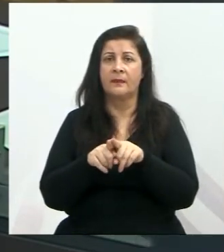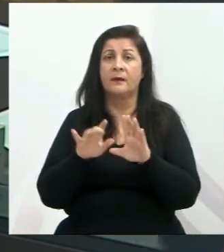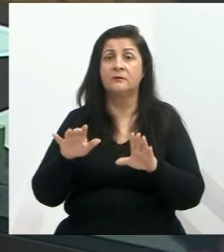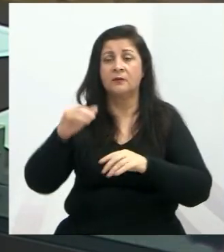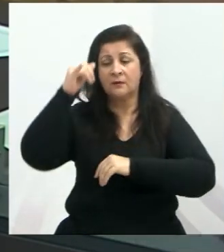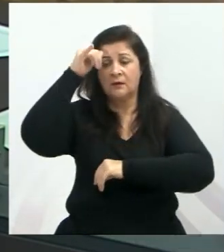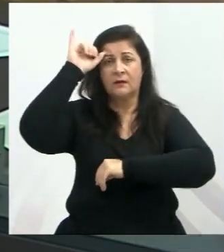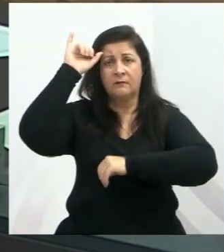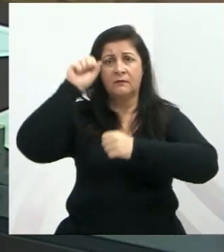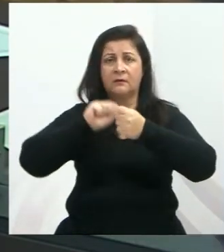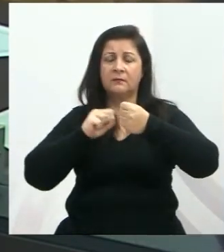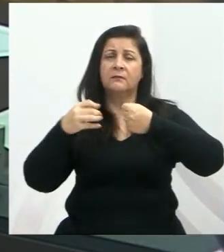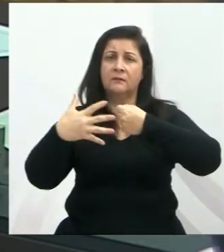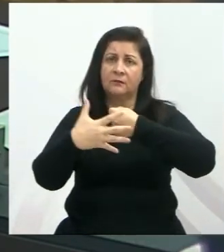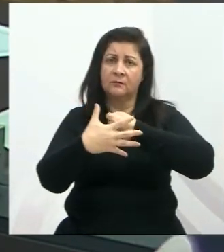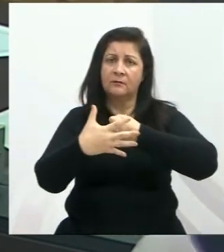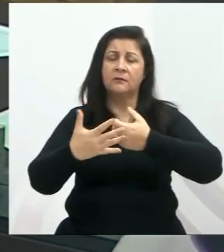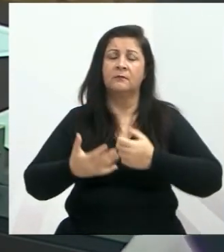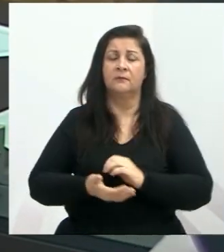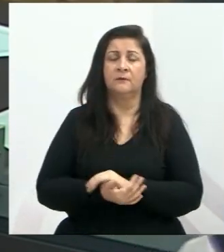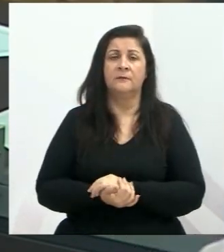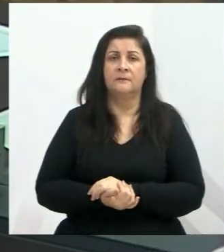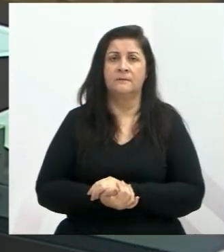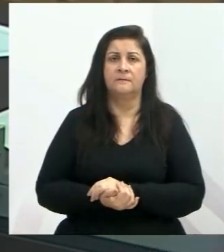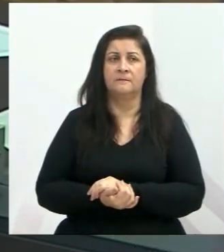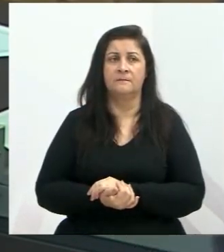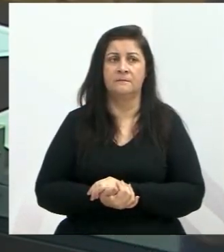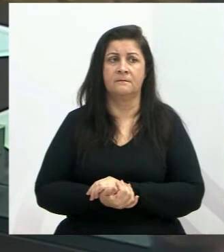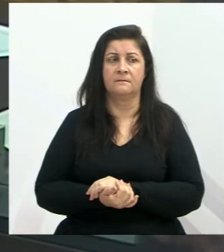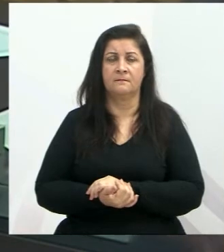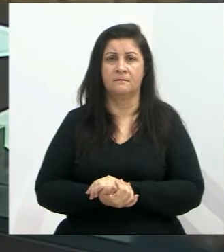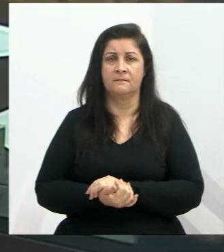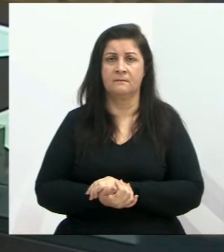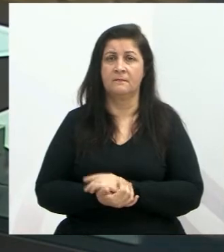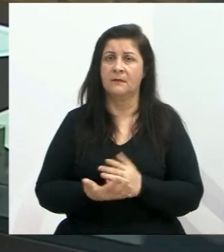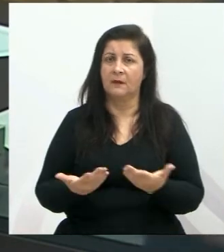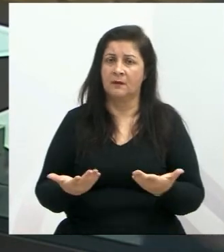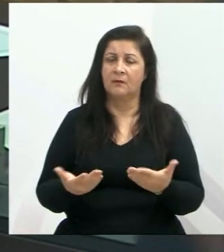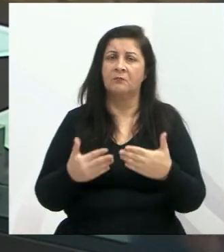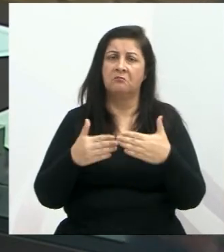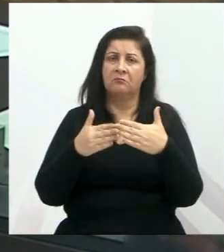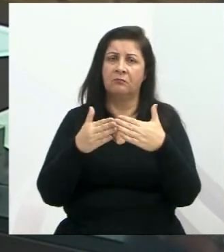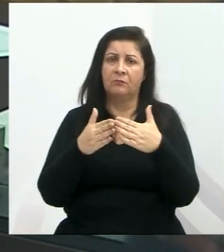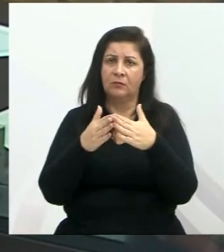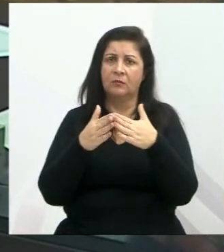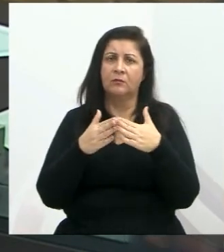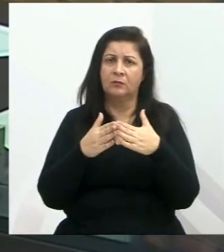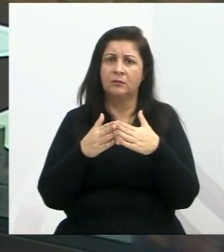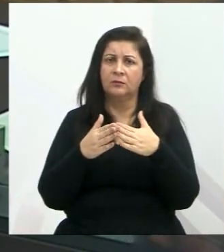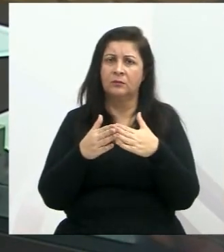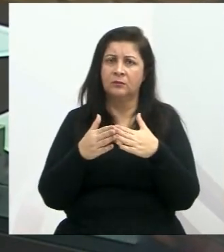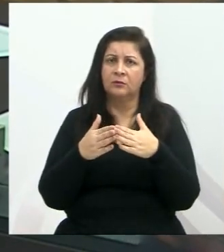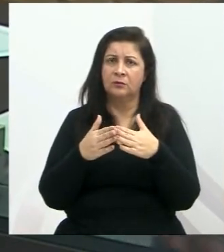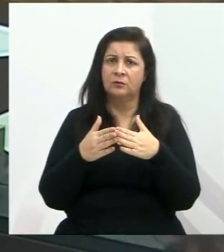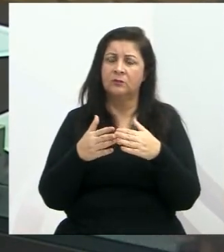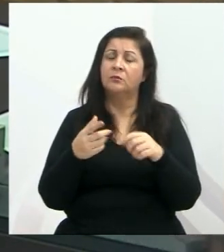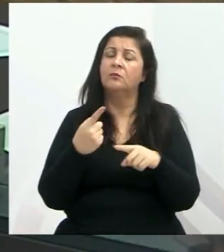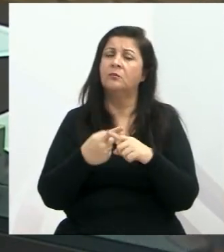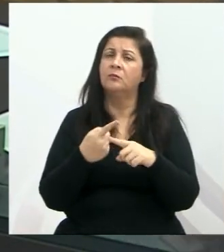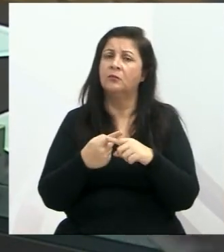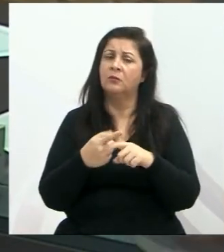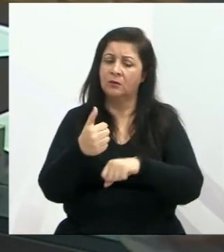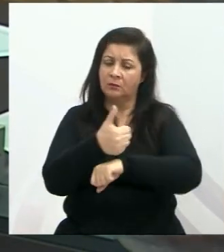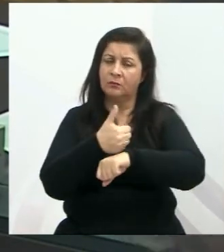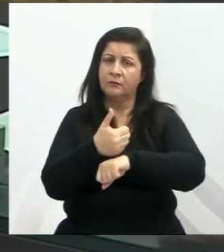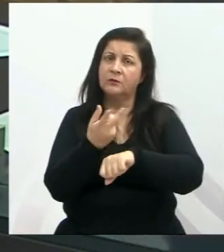precaução com relação ao Covid. Então, na verdade, esse pedido foi com base nesses profissionais que me procuraram, para que